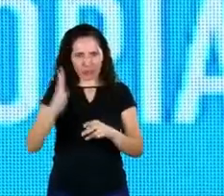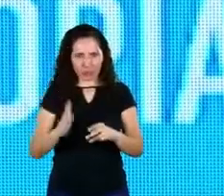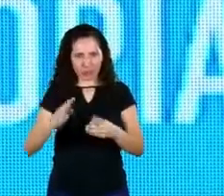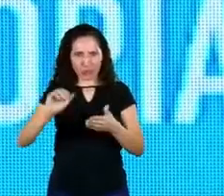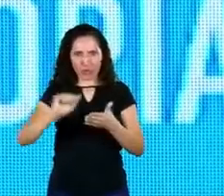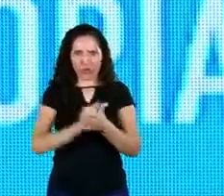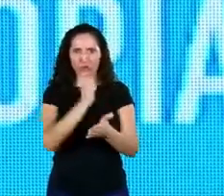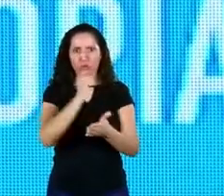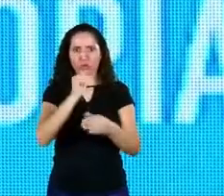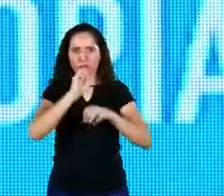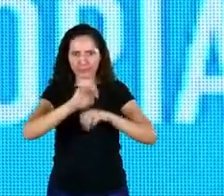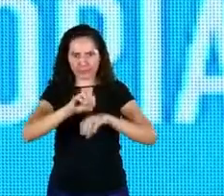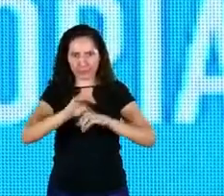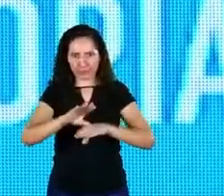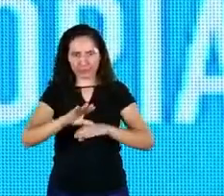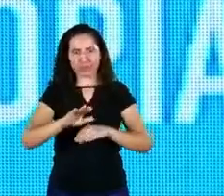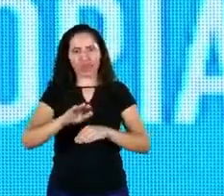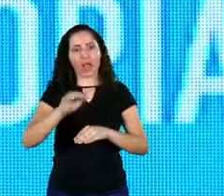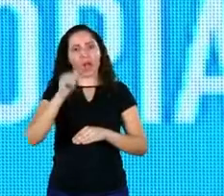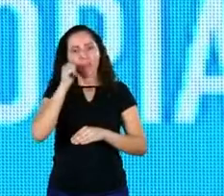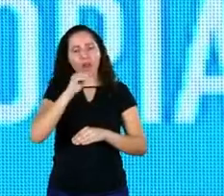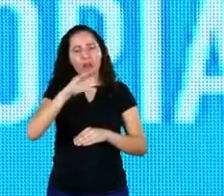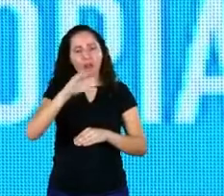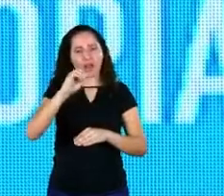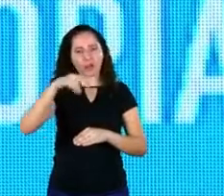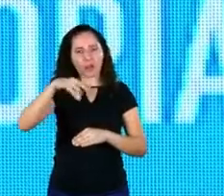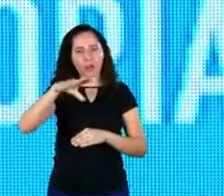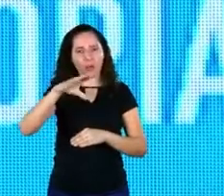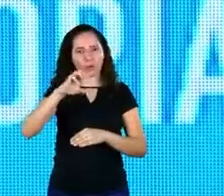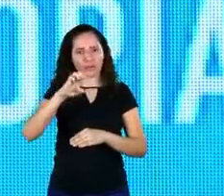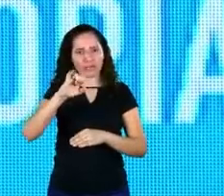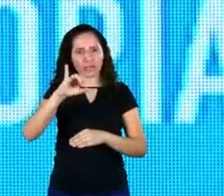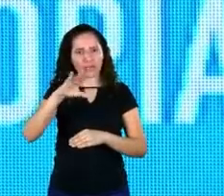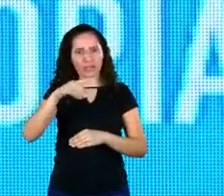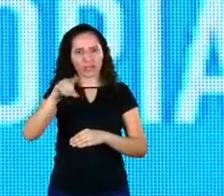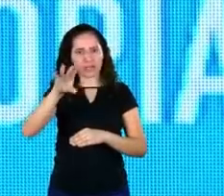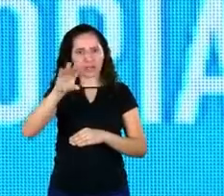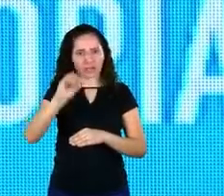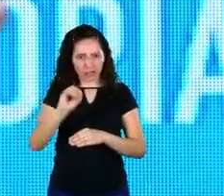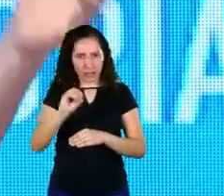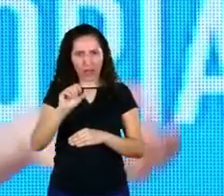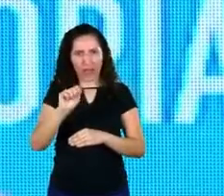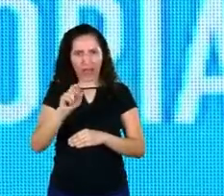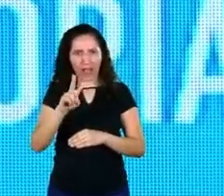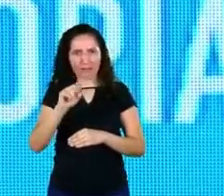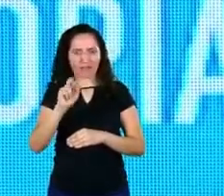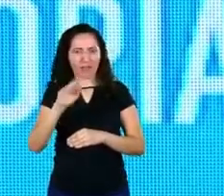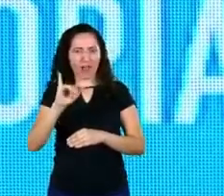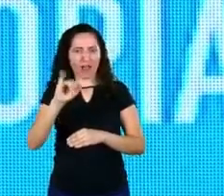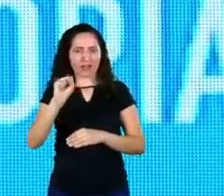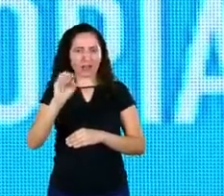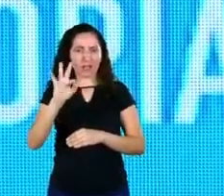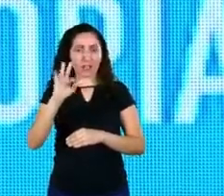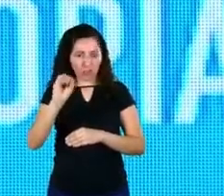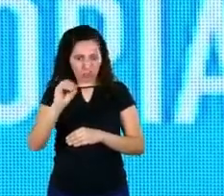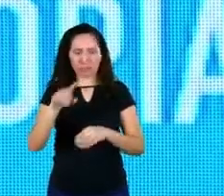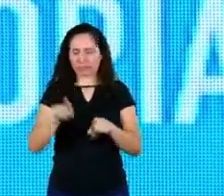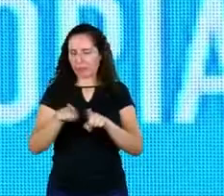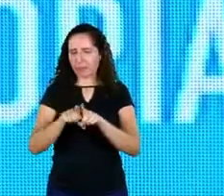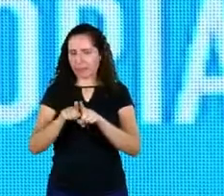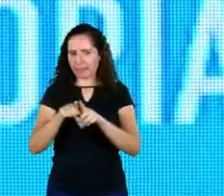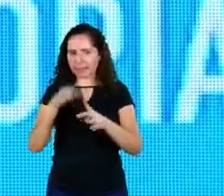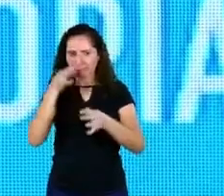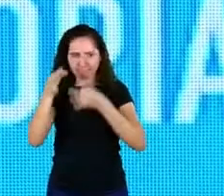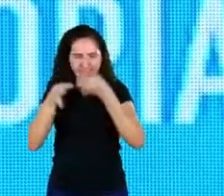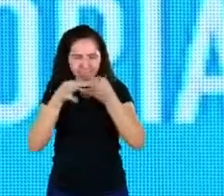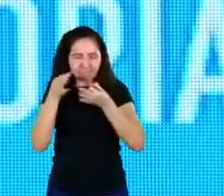temos a Conceição Evaristo, é nossa homenageada, vai falar aqui no palco do Teatro Pedro II ao longo dessa programação.